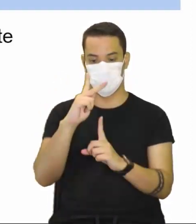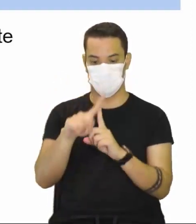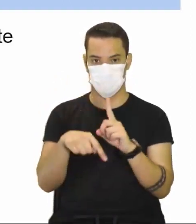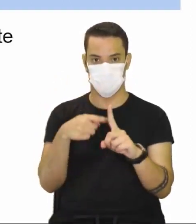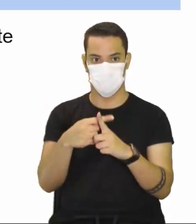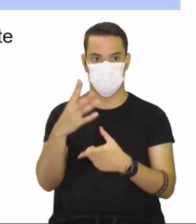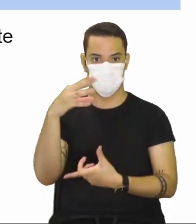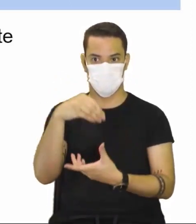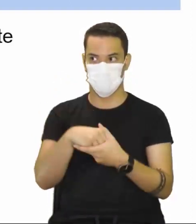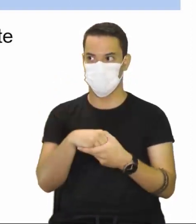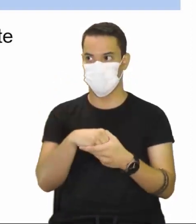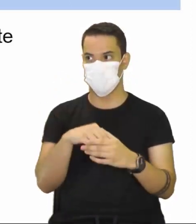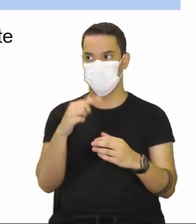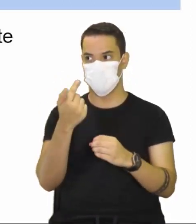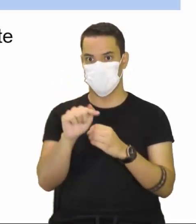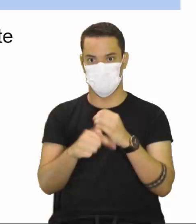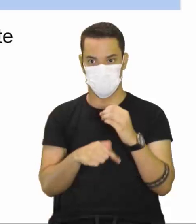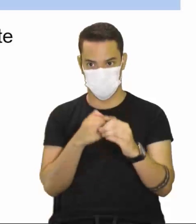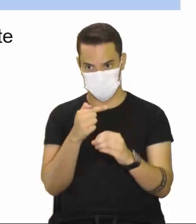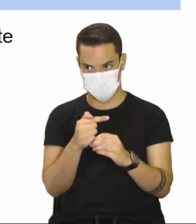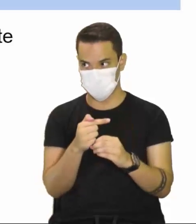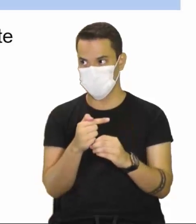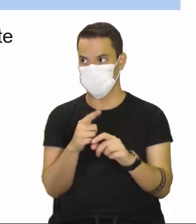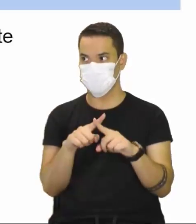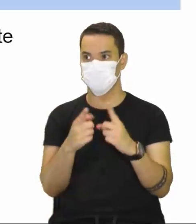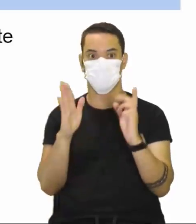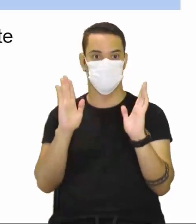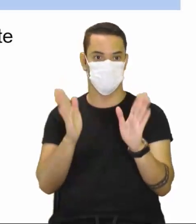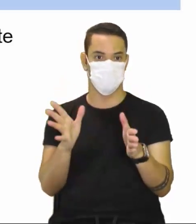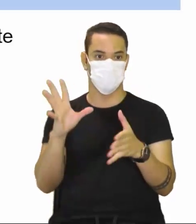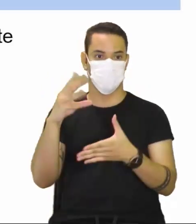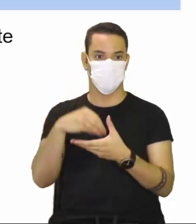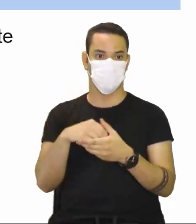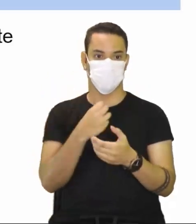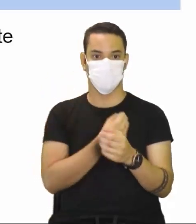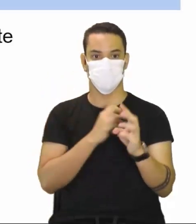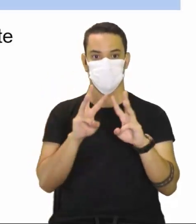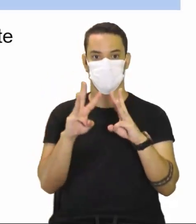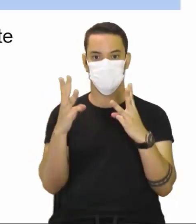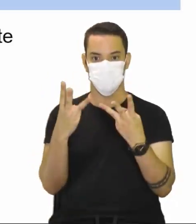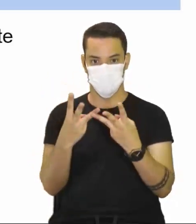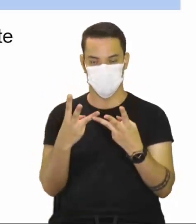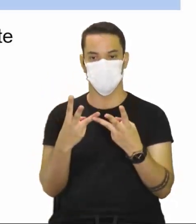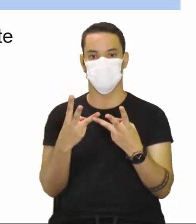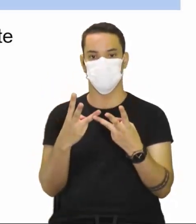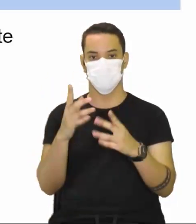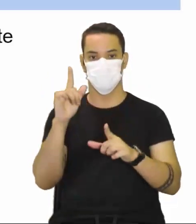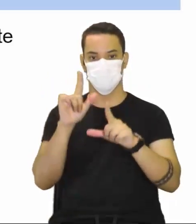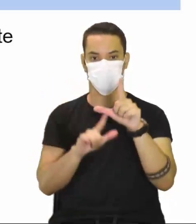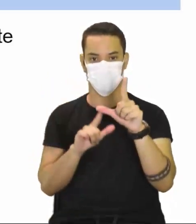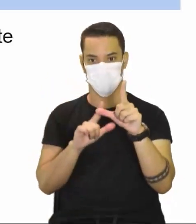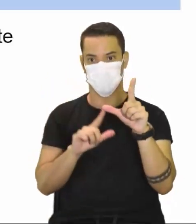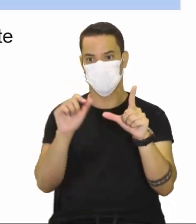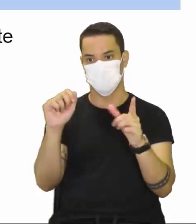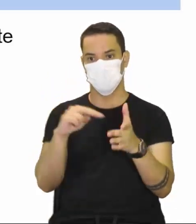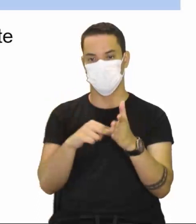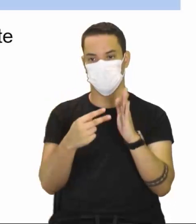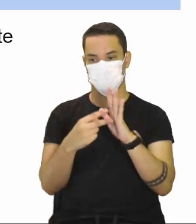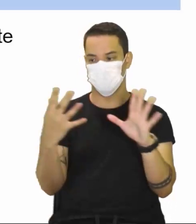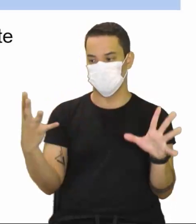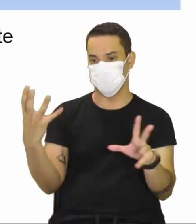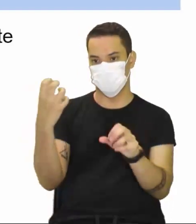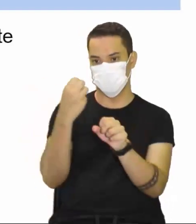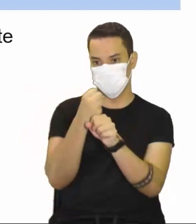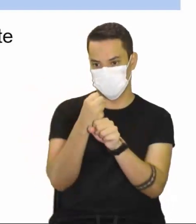presentes no núcleo do átomo. Já o número de massa, representado pela letra A, é a